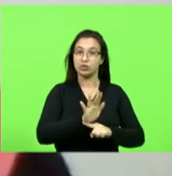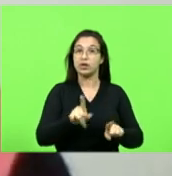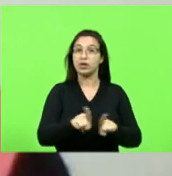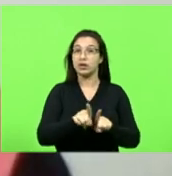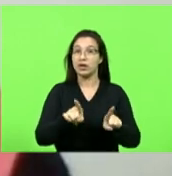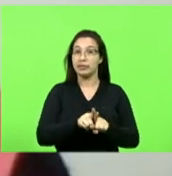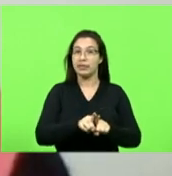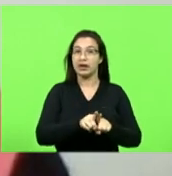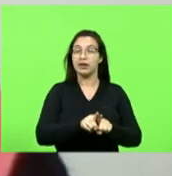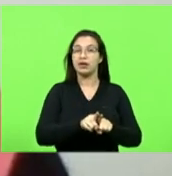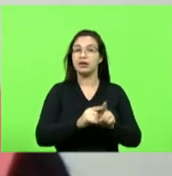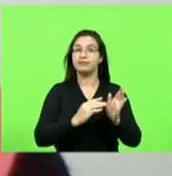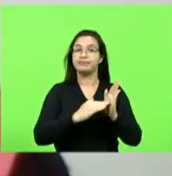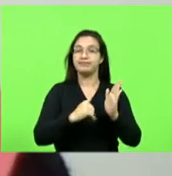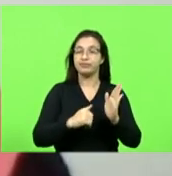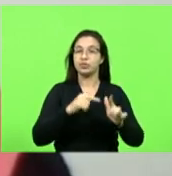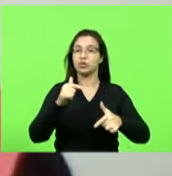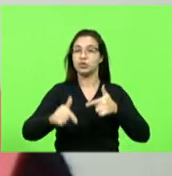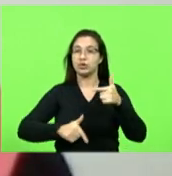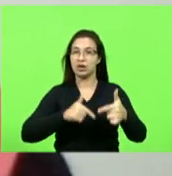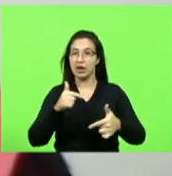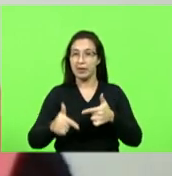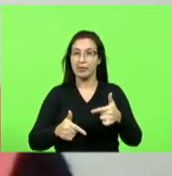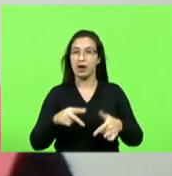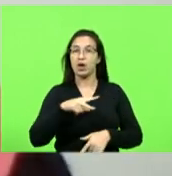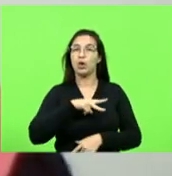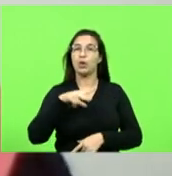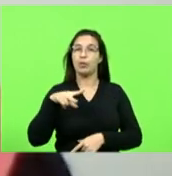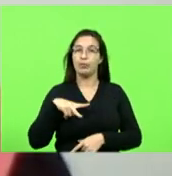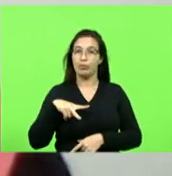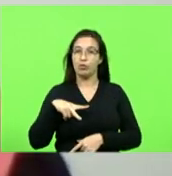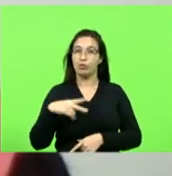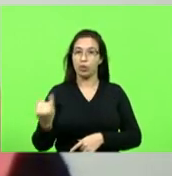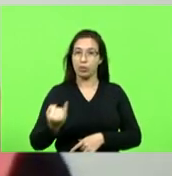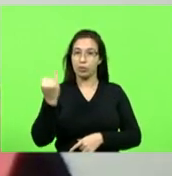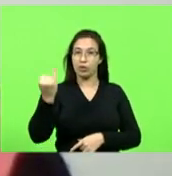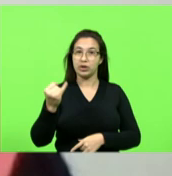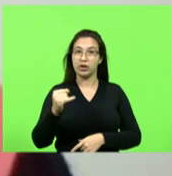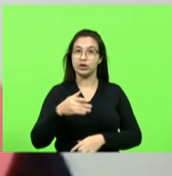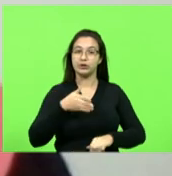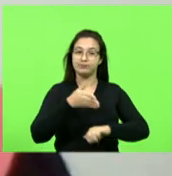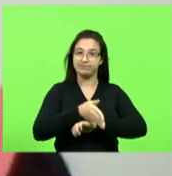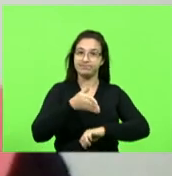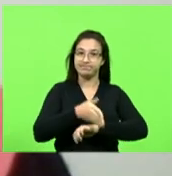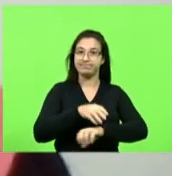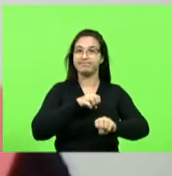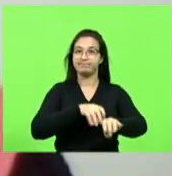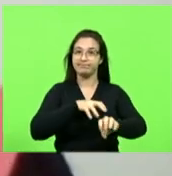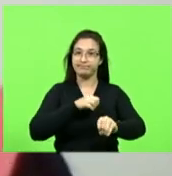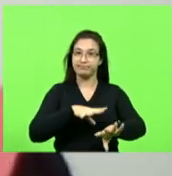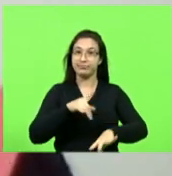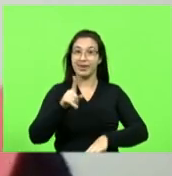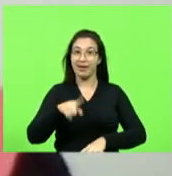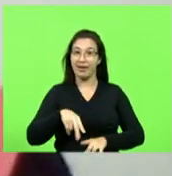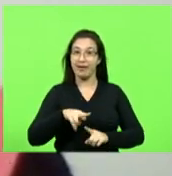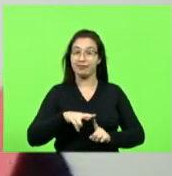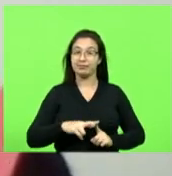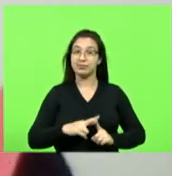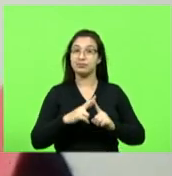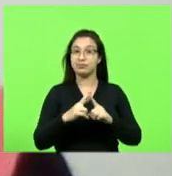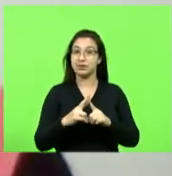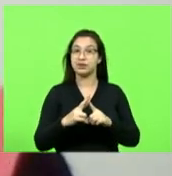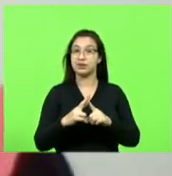da essencialidade dos serviços públicos e acesso à educação, representa um importante marco